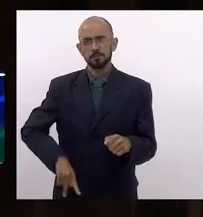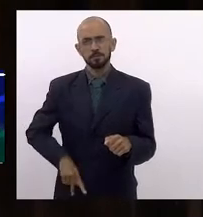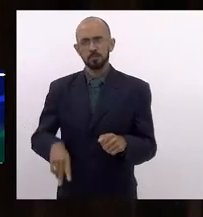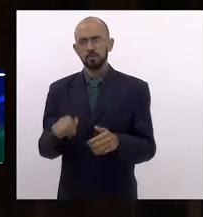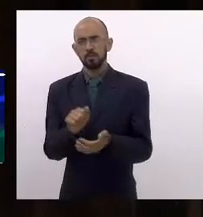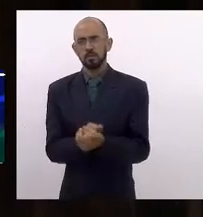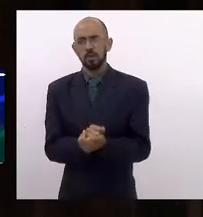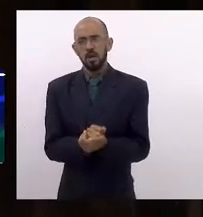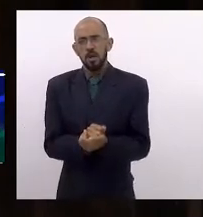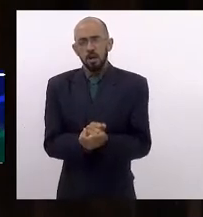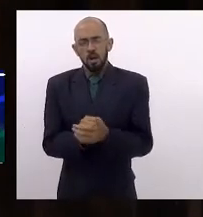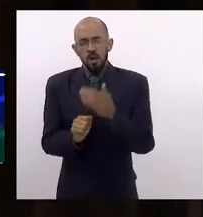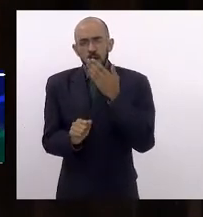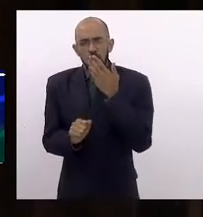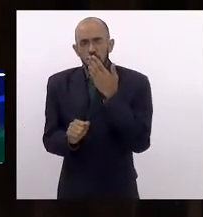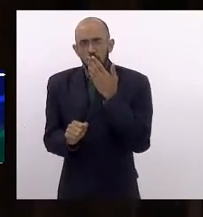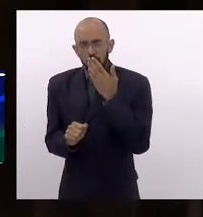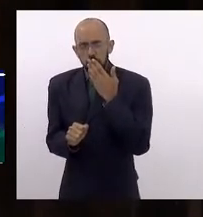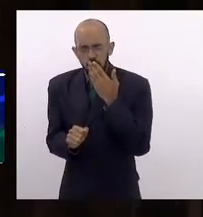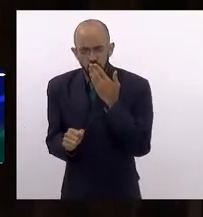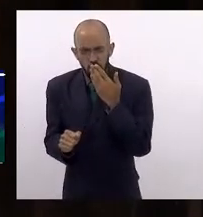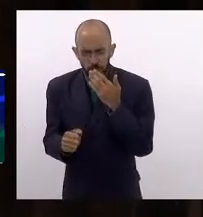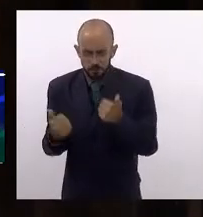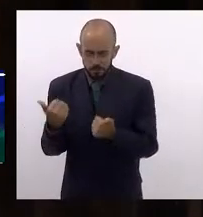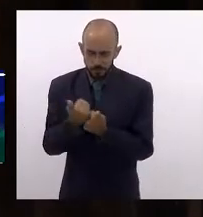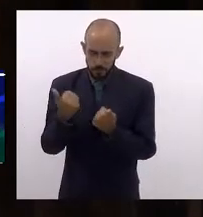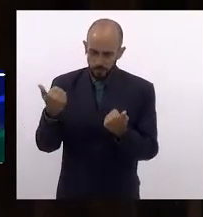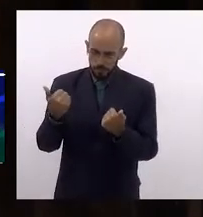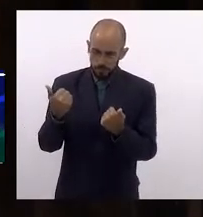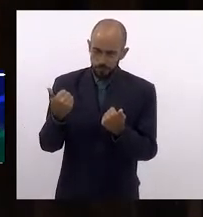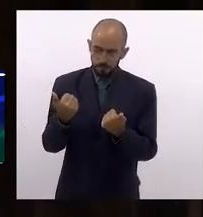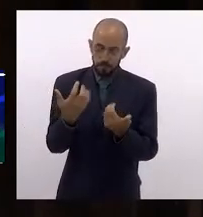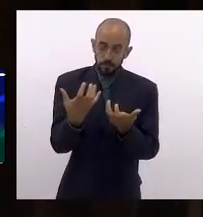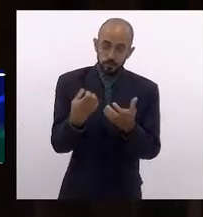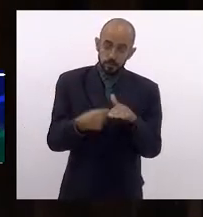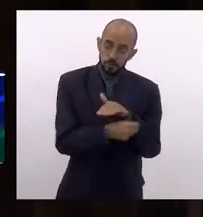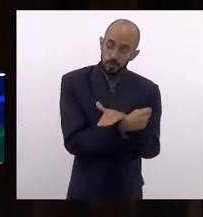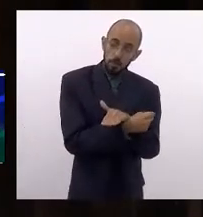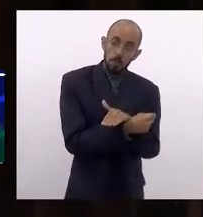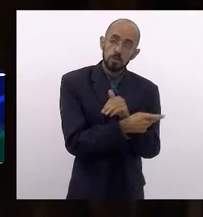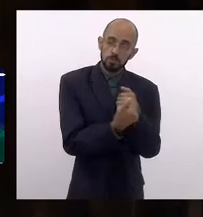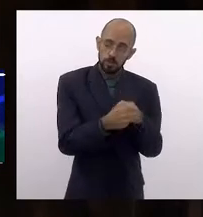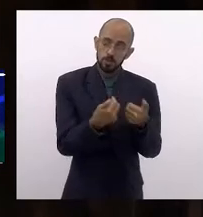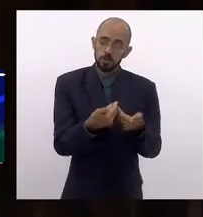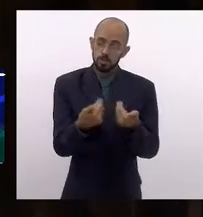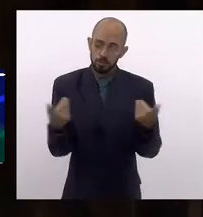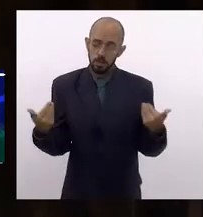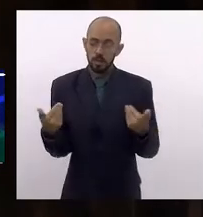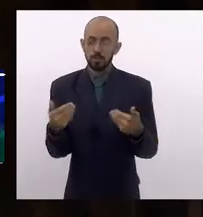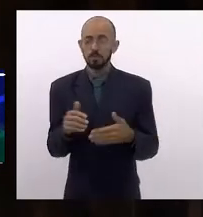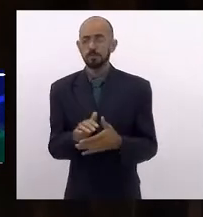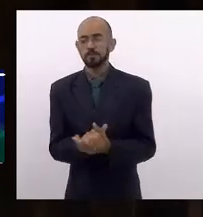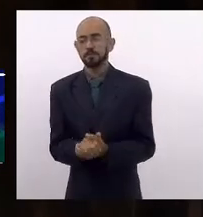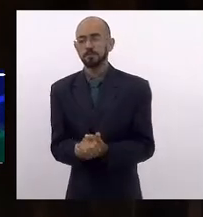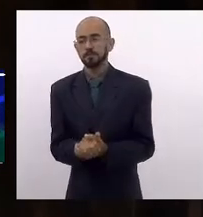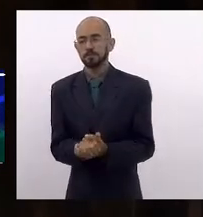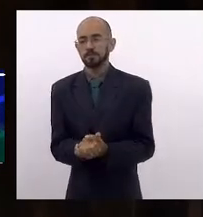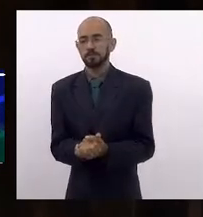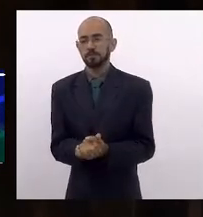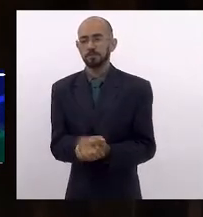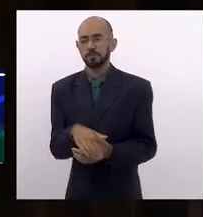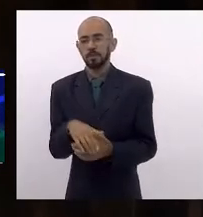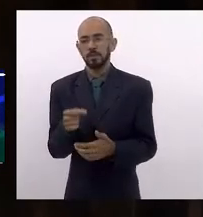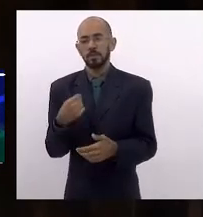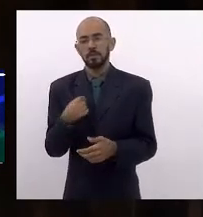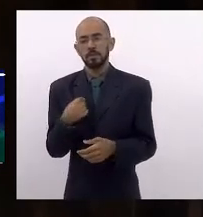quando o vice assume se teria que ser separado as contas e aqui nós